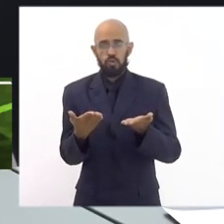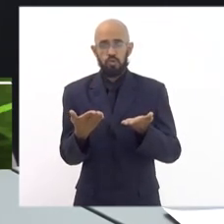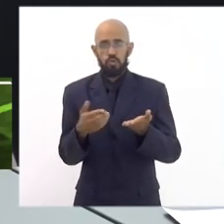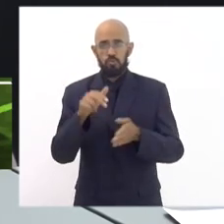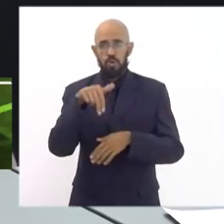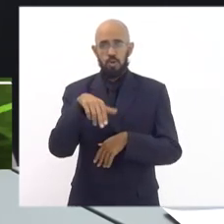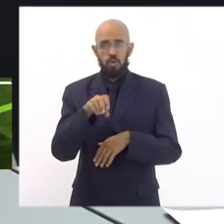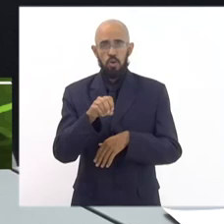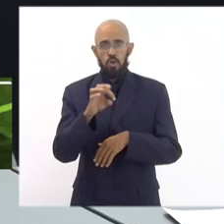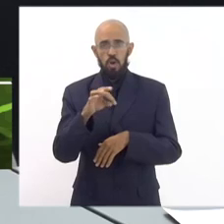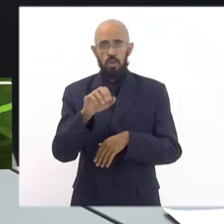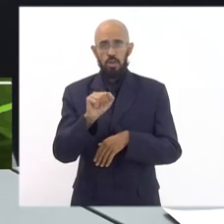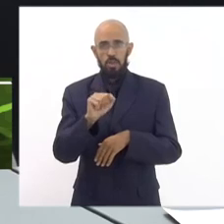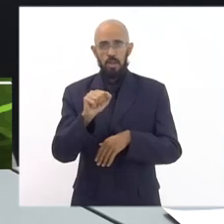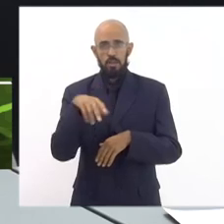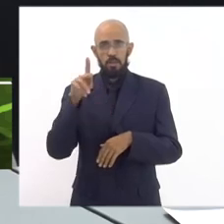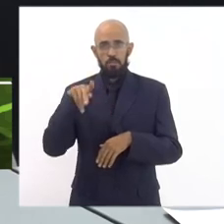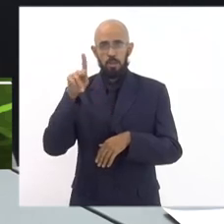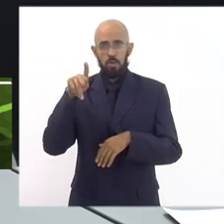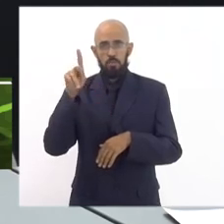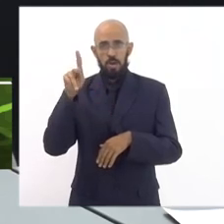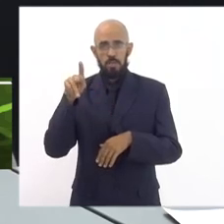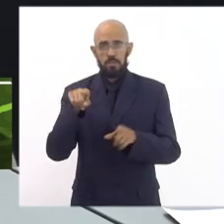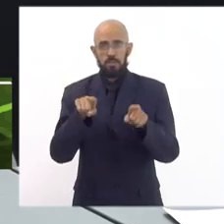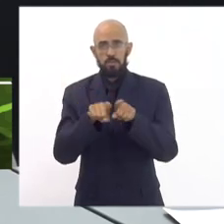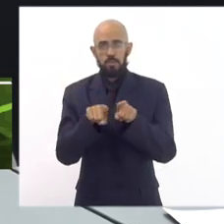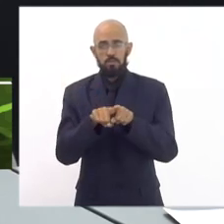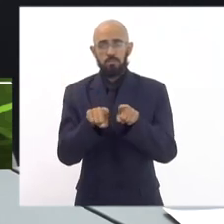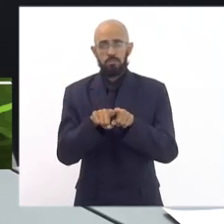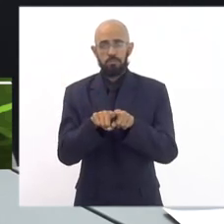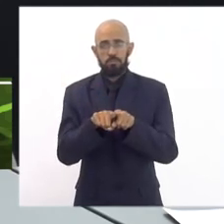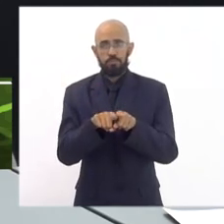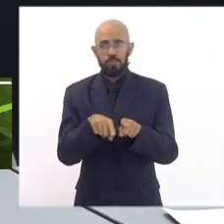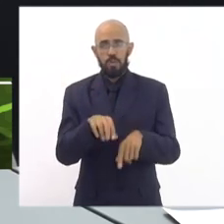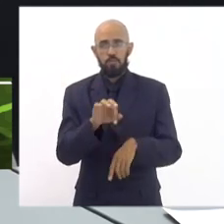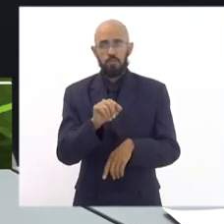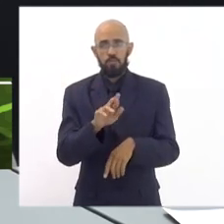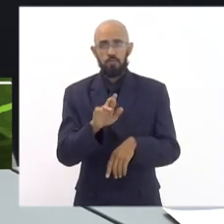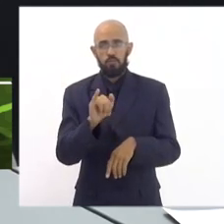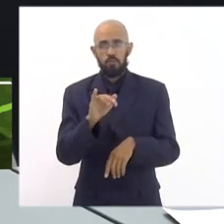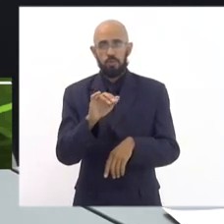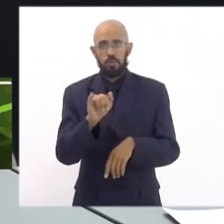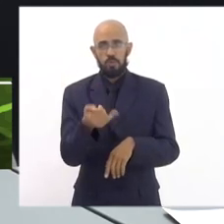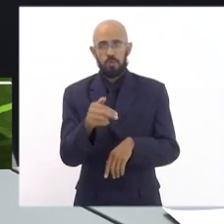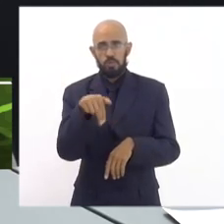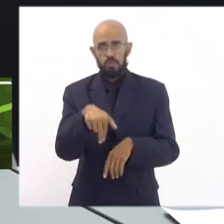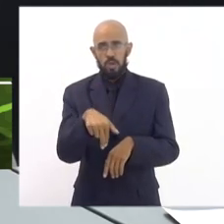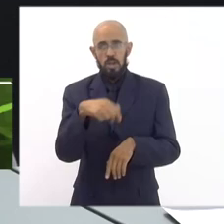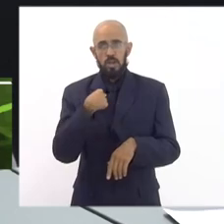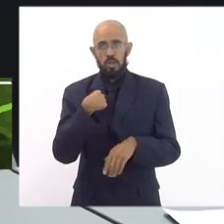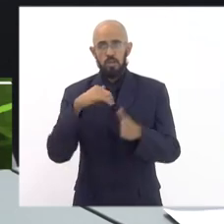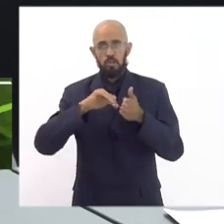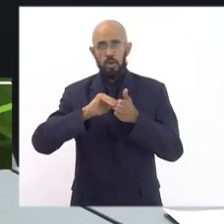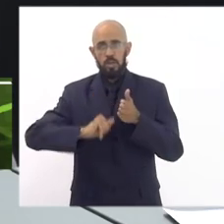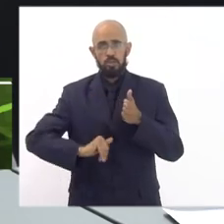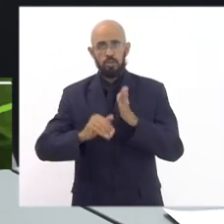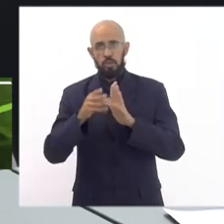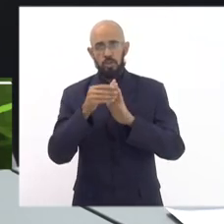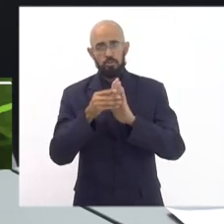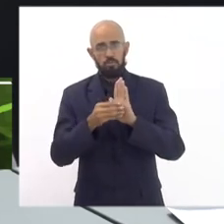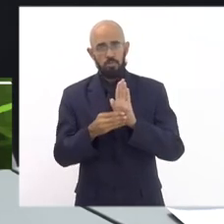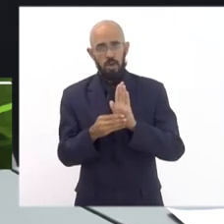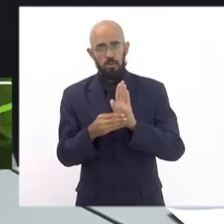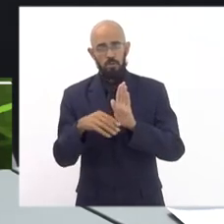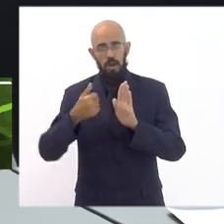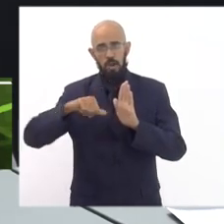nota técnica da Petrobras e da Firjan, eu estou retirando de pauta para analisar essas